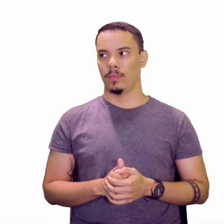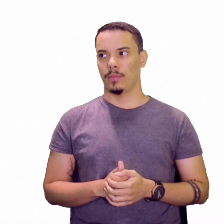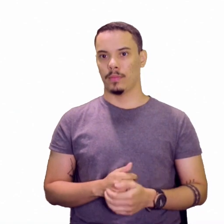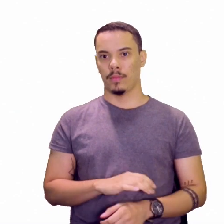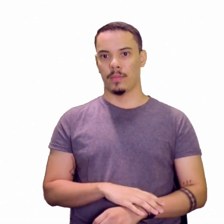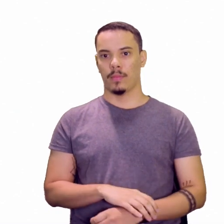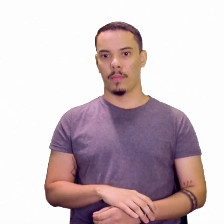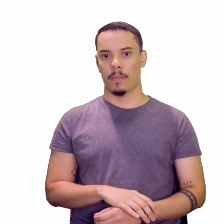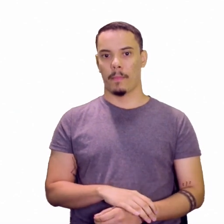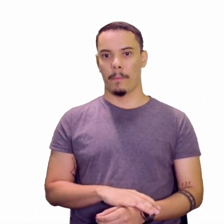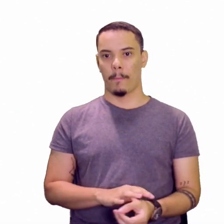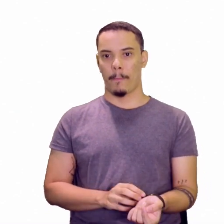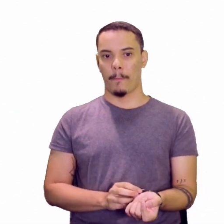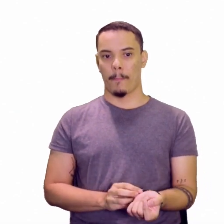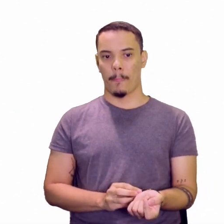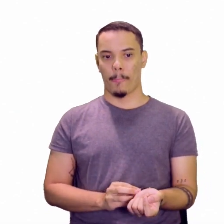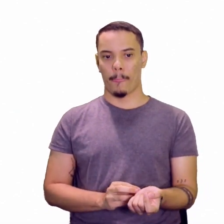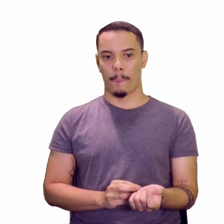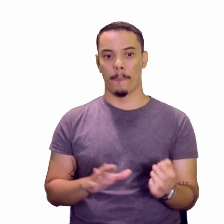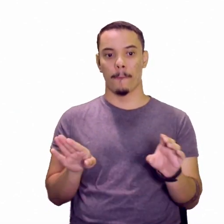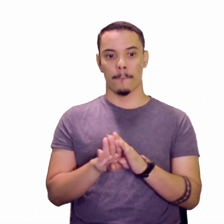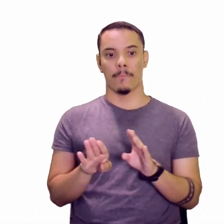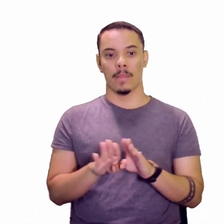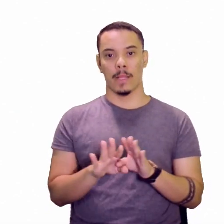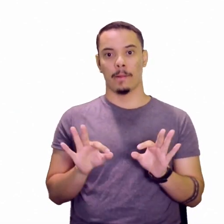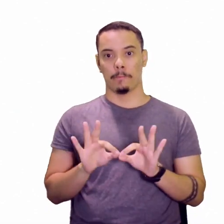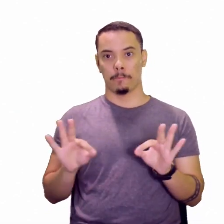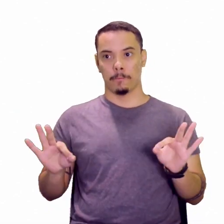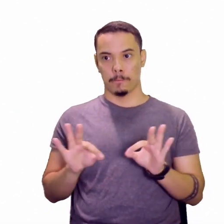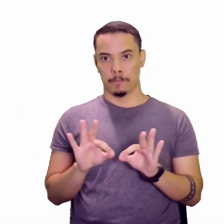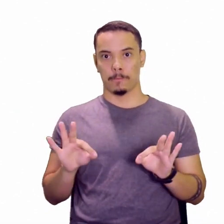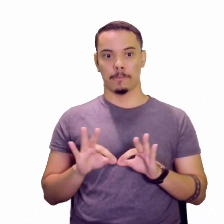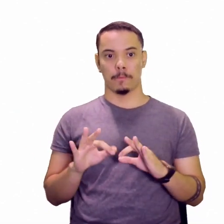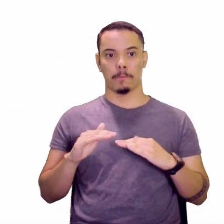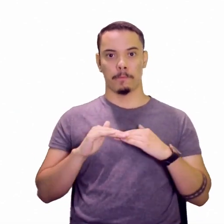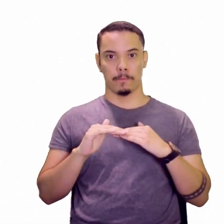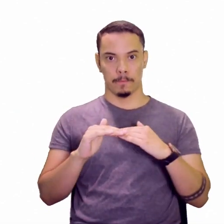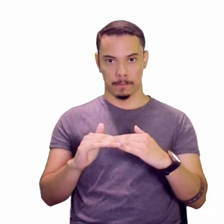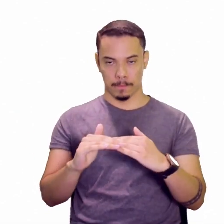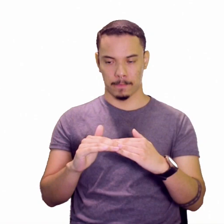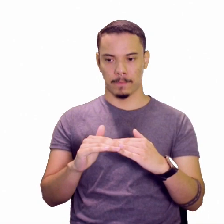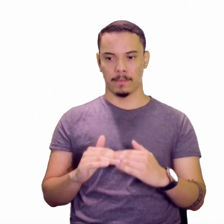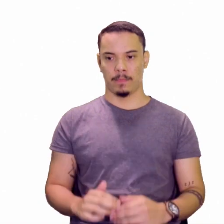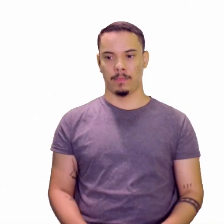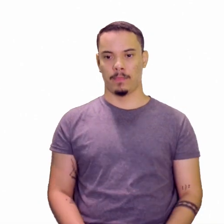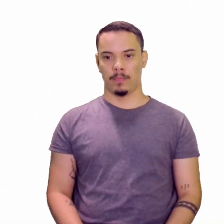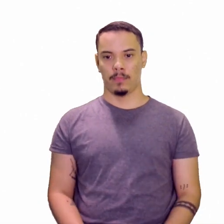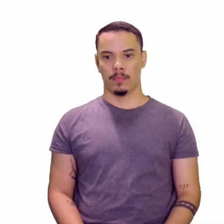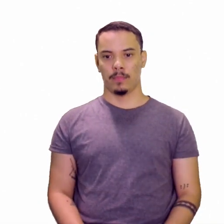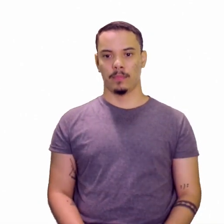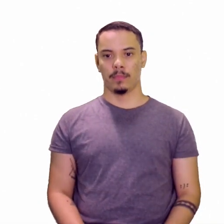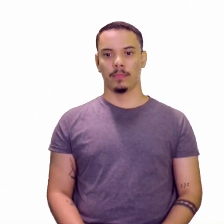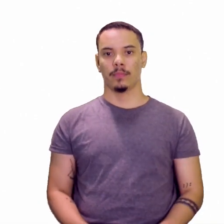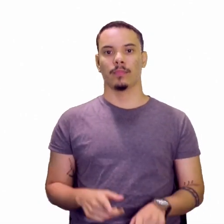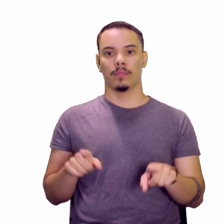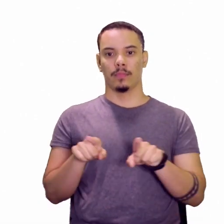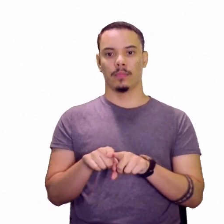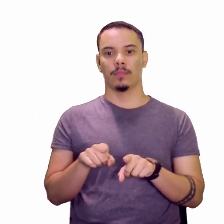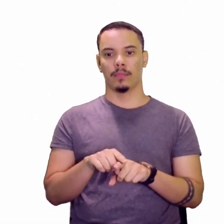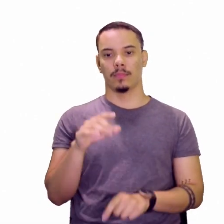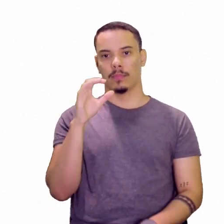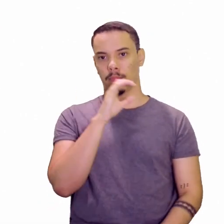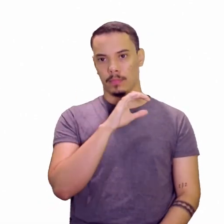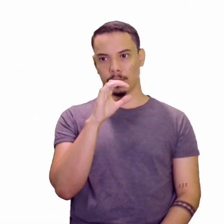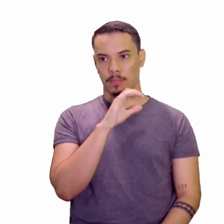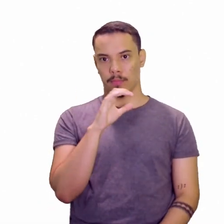Aí nós vimos ali o gráfico. Corrida também, né? Isso, no movimento uniforme, ok? E também o gráfico da